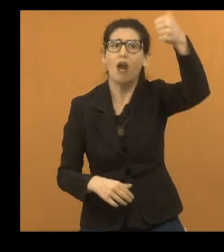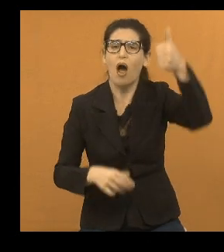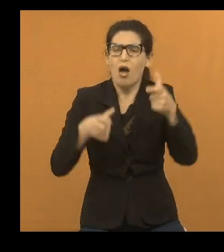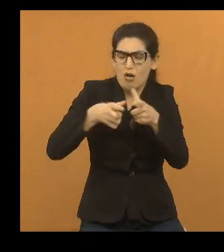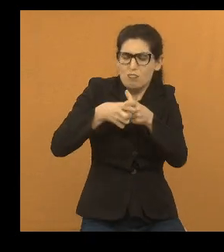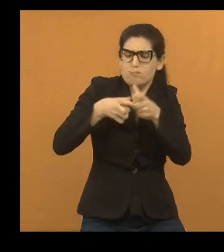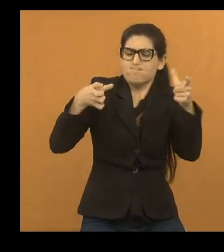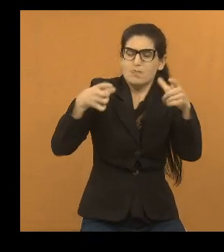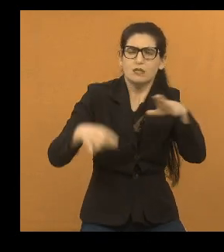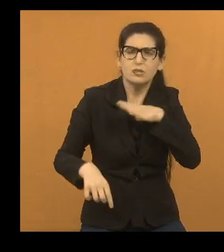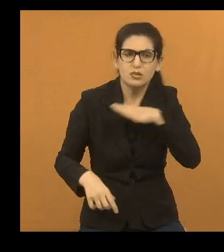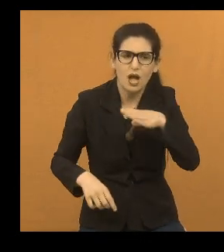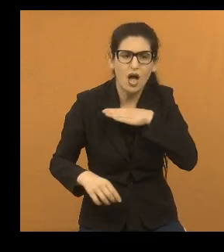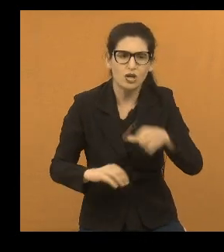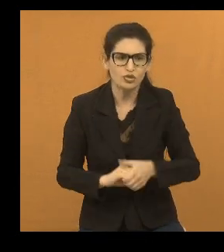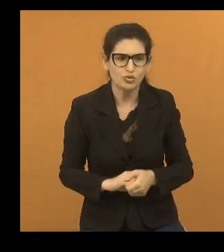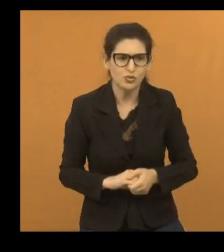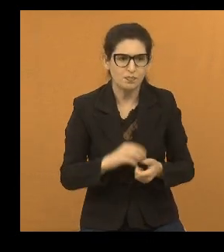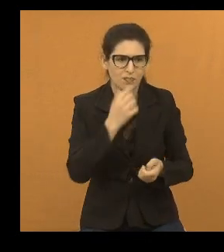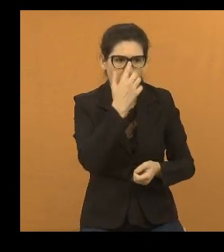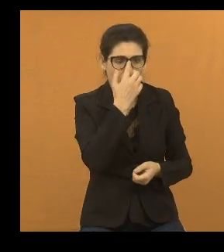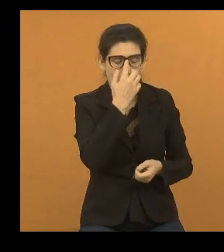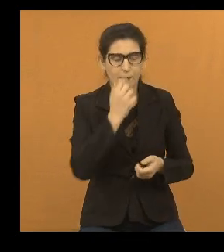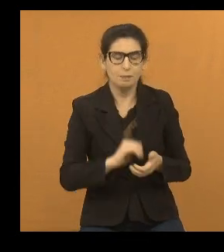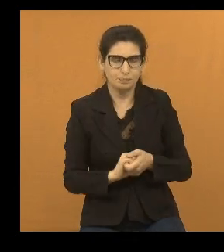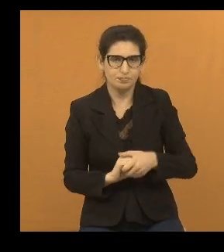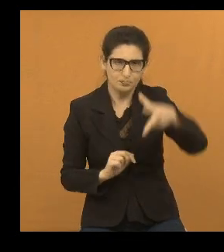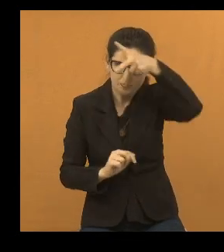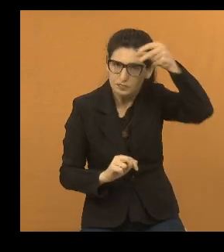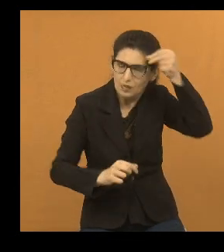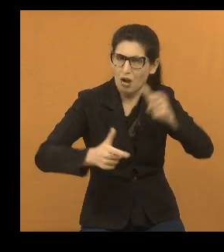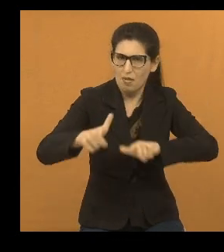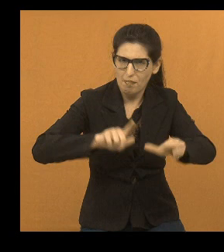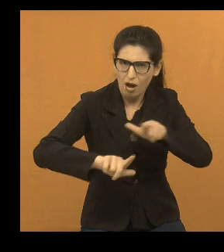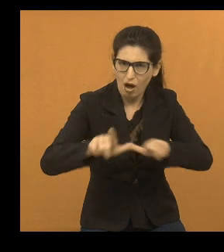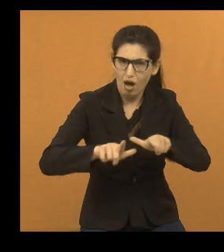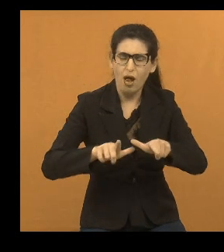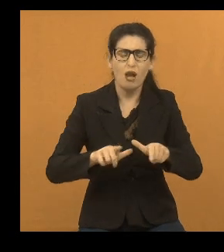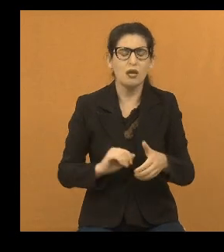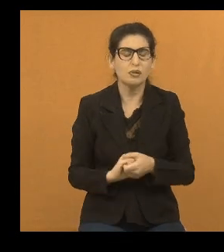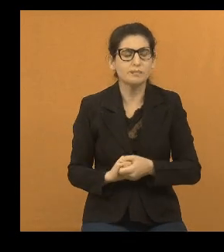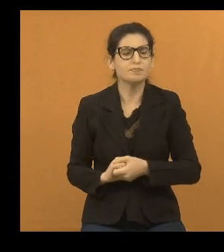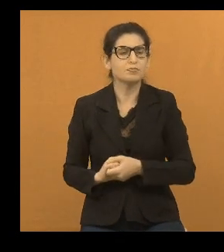posteriormente surgiram comissões de trabalho na prefeitura, pegamos dados